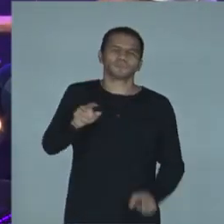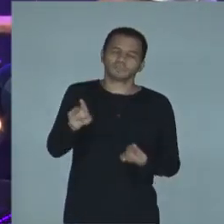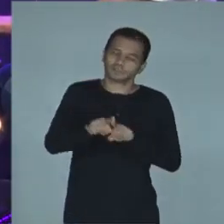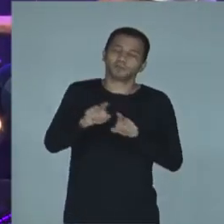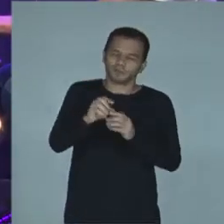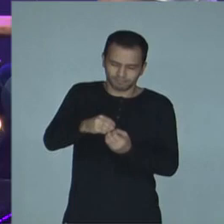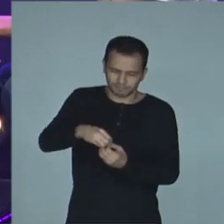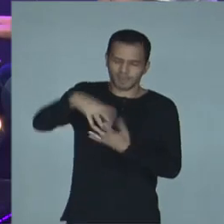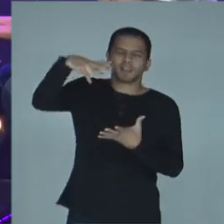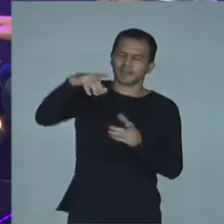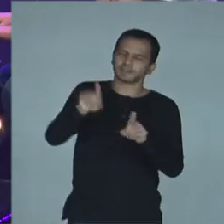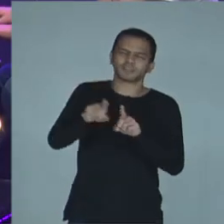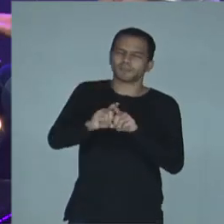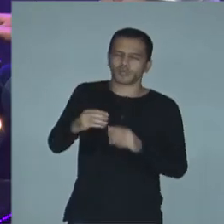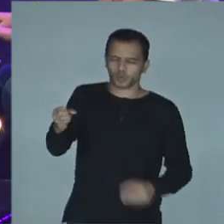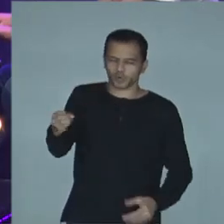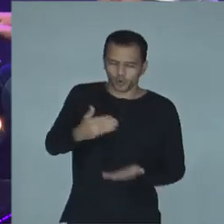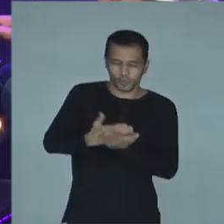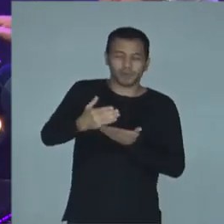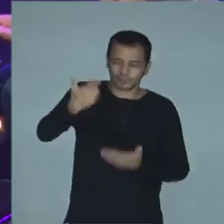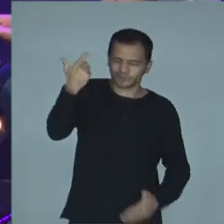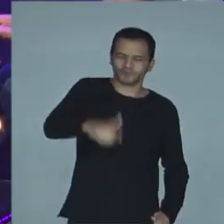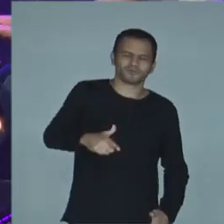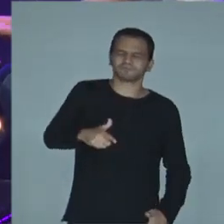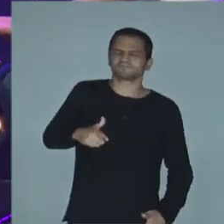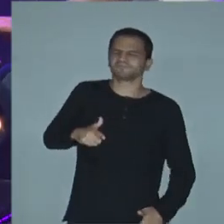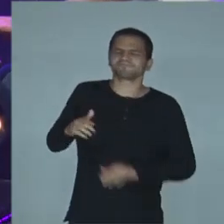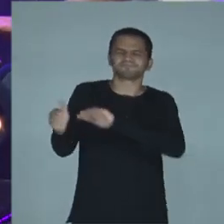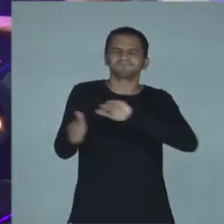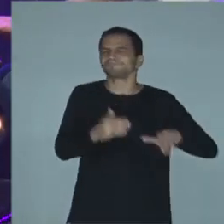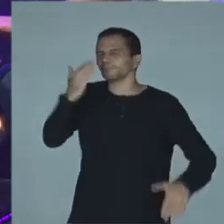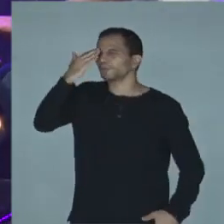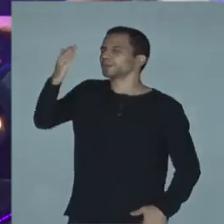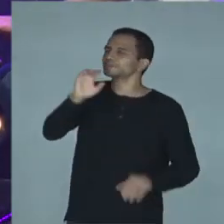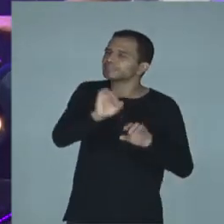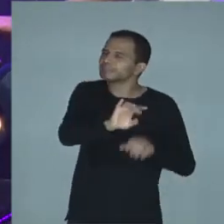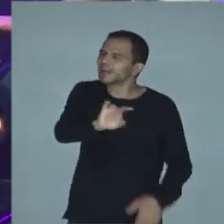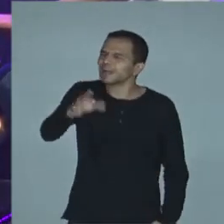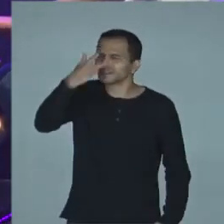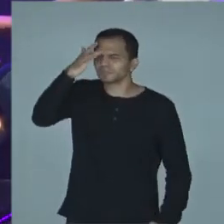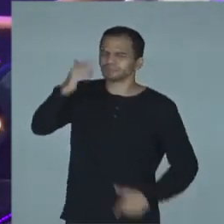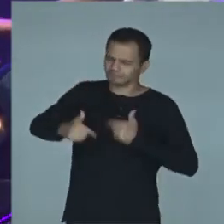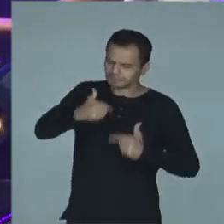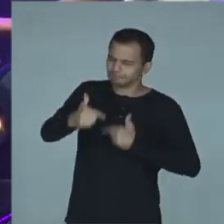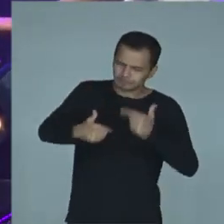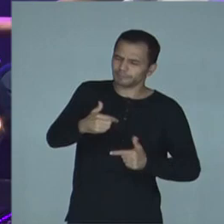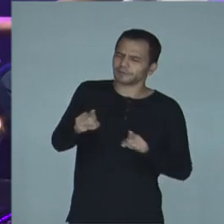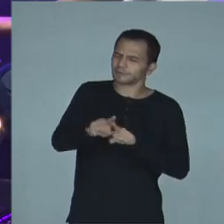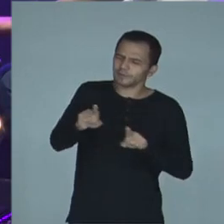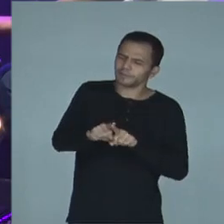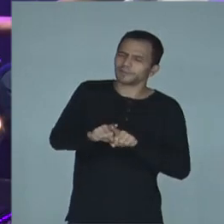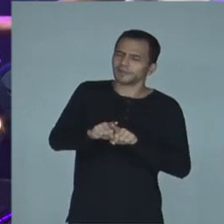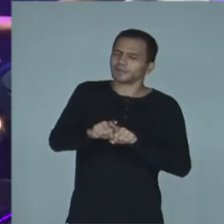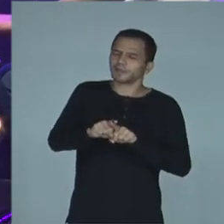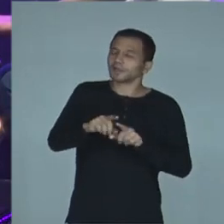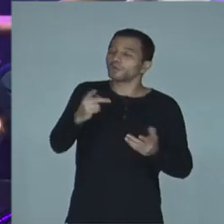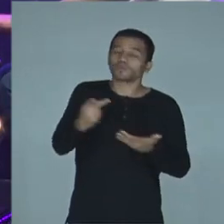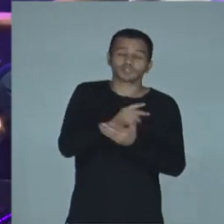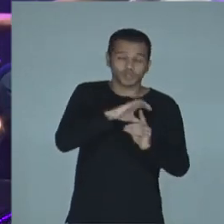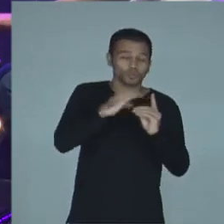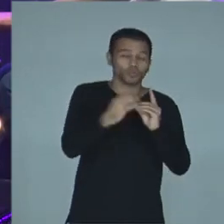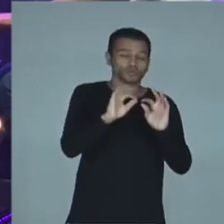Obrigado por cada pessoa que compôs esse culto por cada pessoa que trabalhou para que esse culto online chegasse a esses